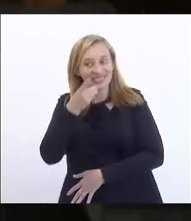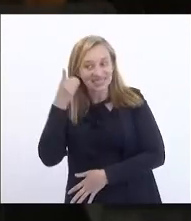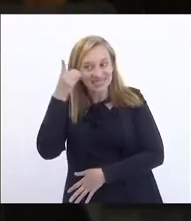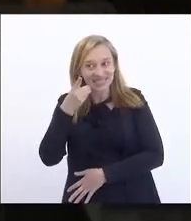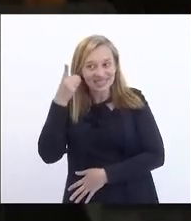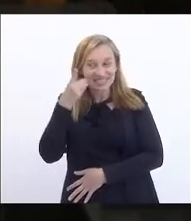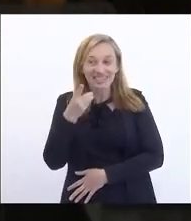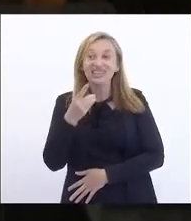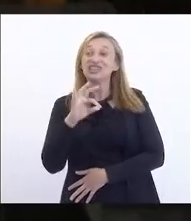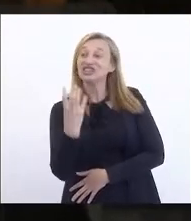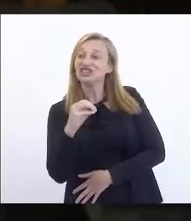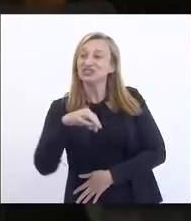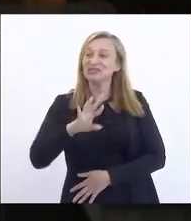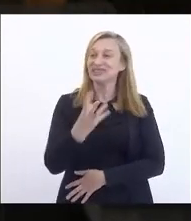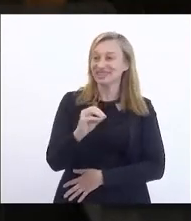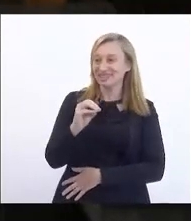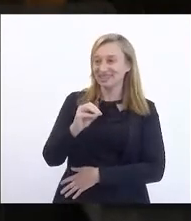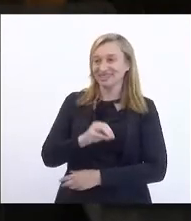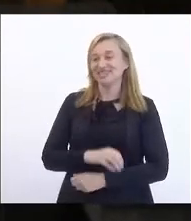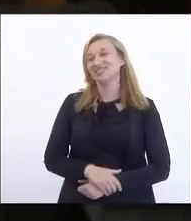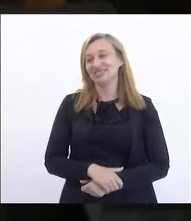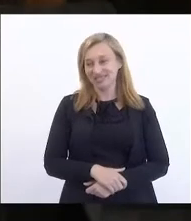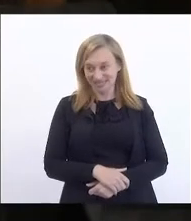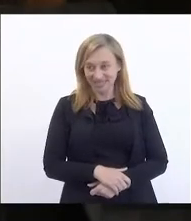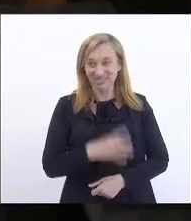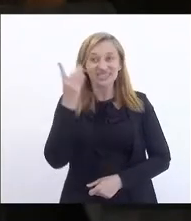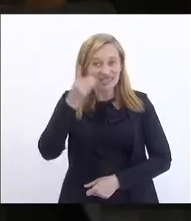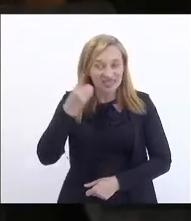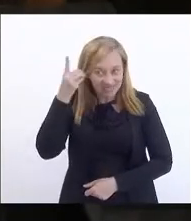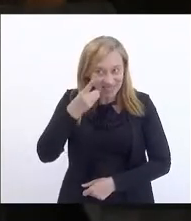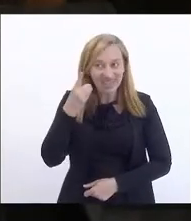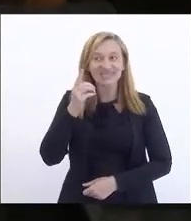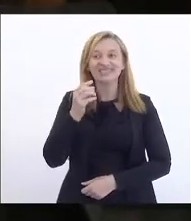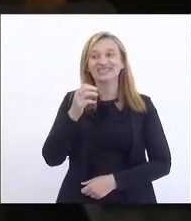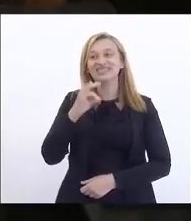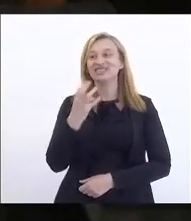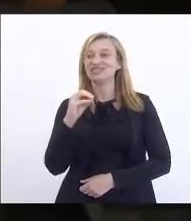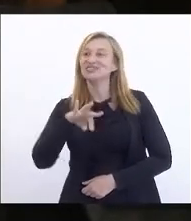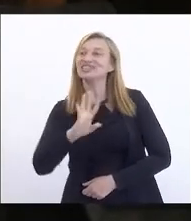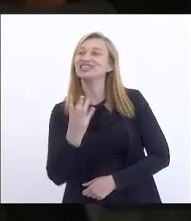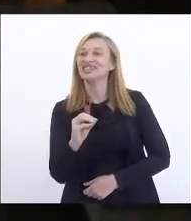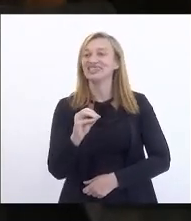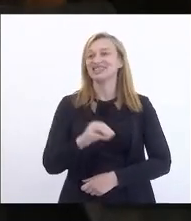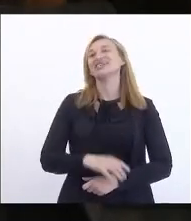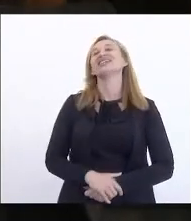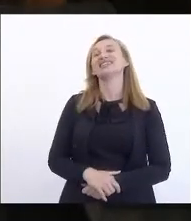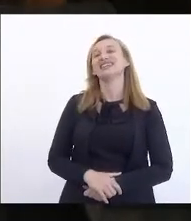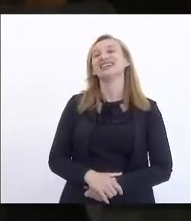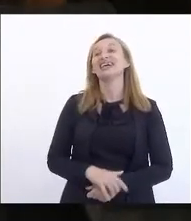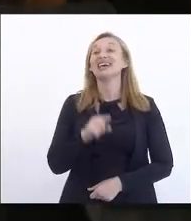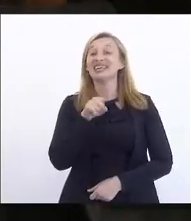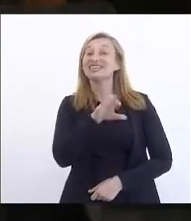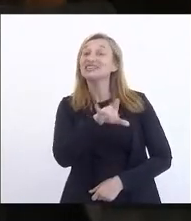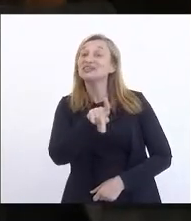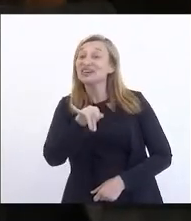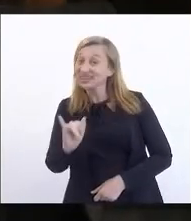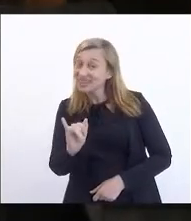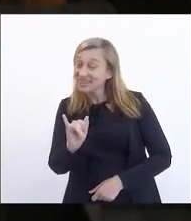Chico Machado, deputado Chico Machado. Esta CPI